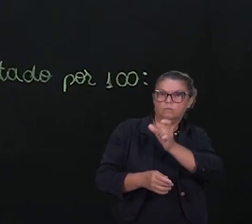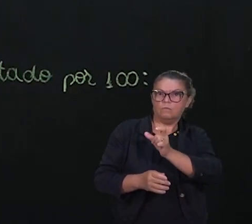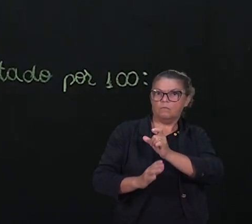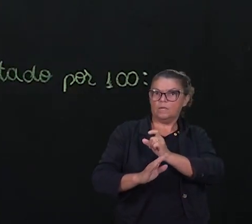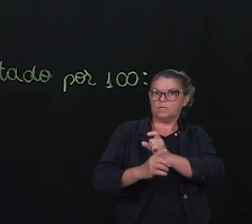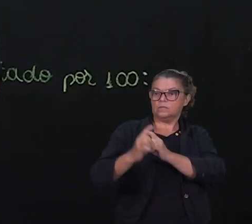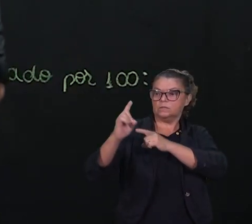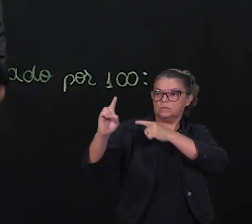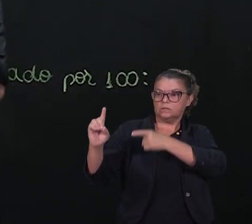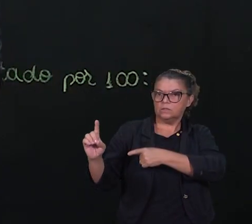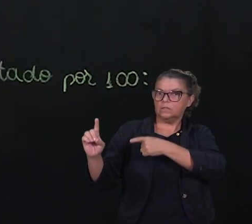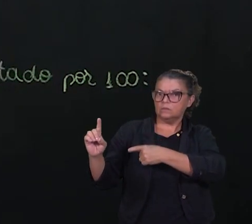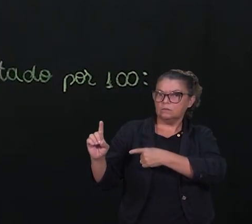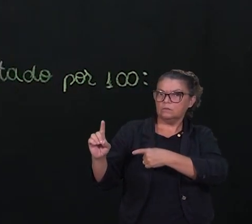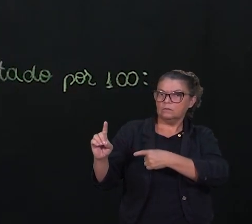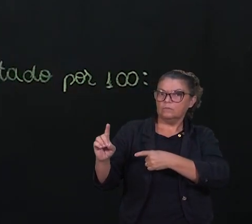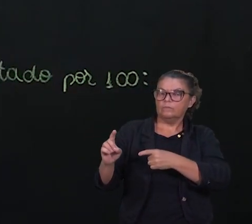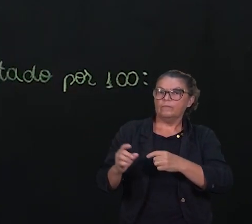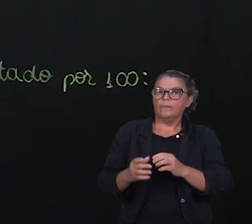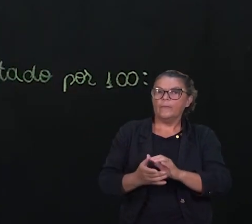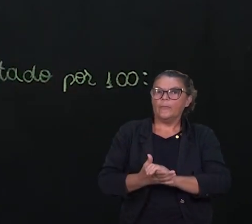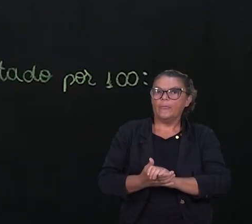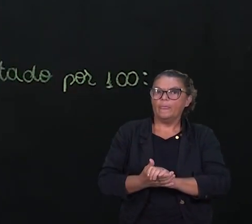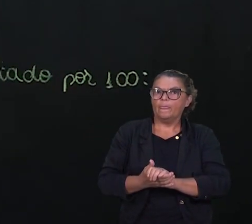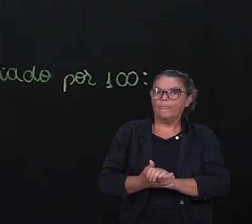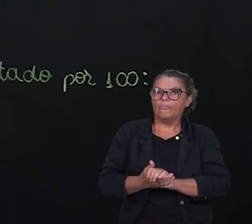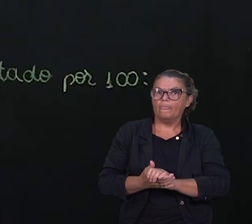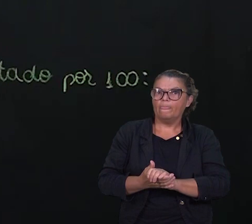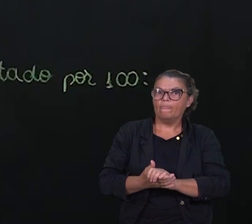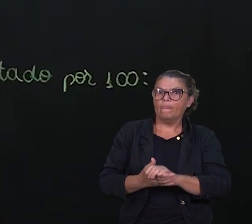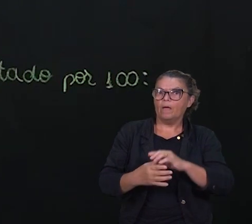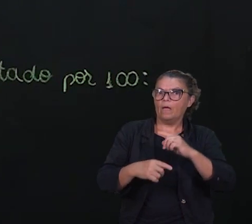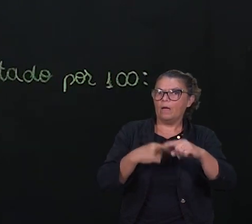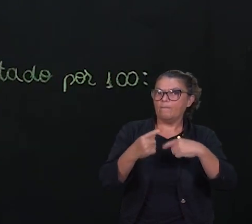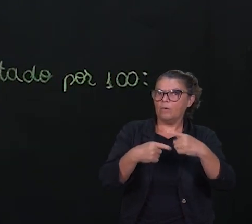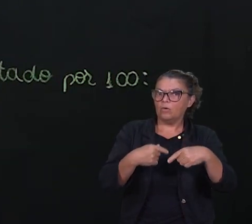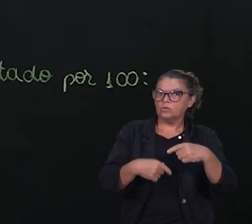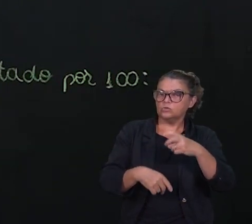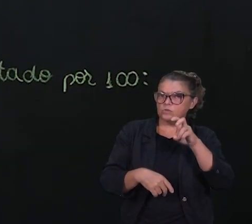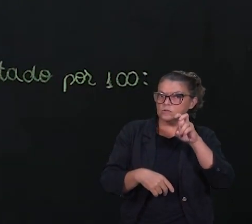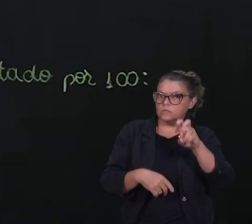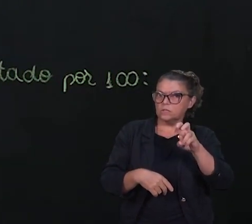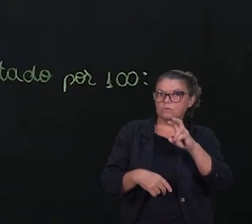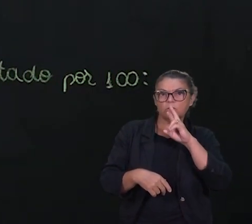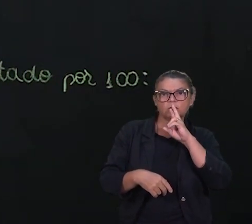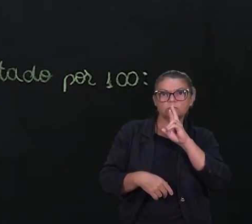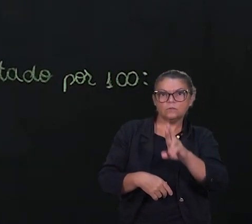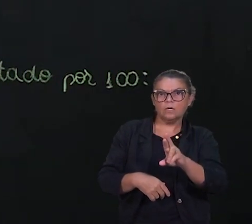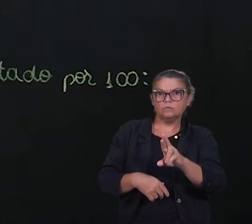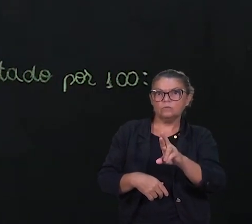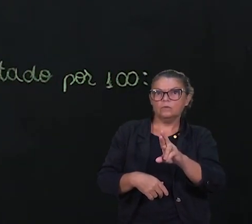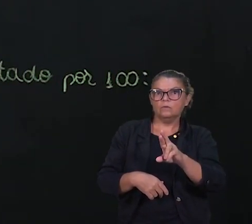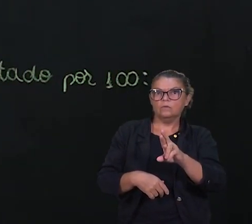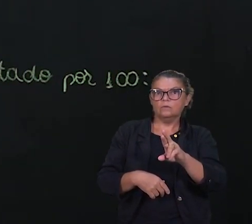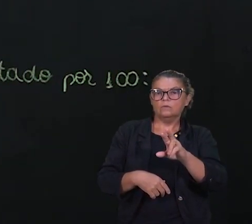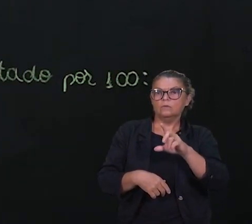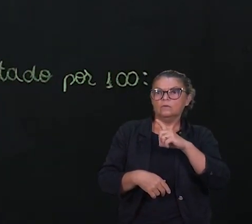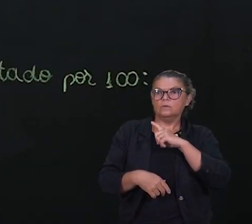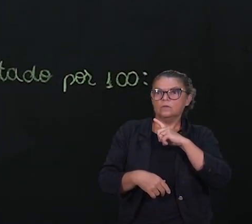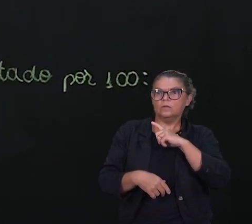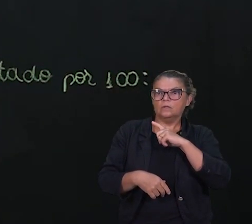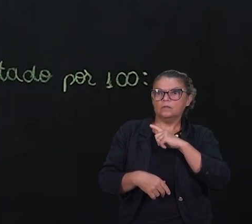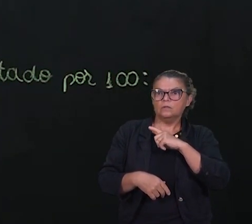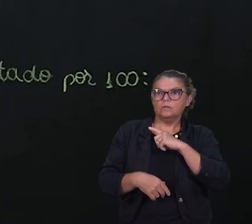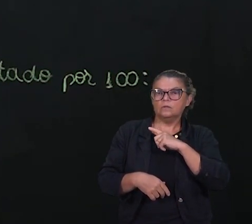parar aqui logo após o 15, aqui logo após o 5, onde esse resultado ele